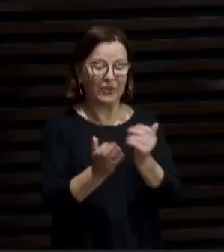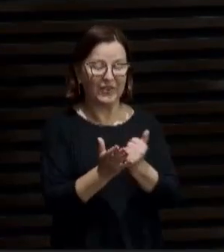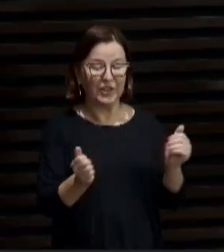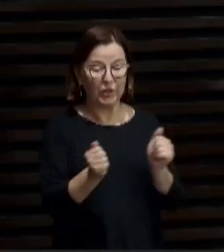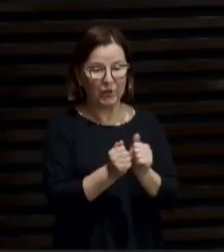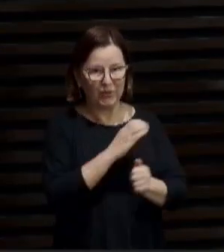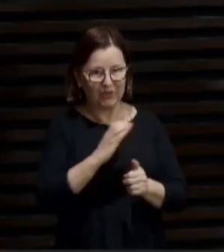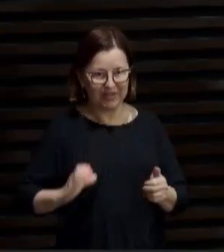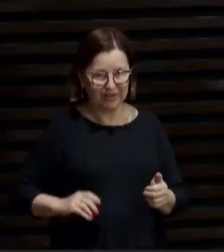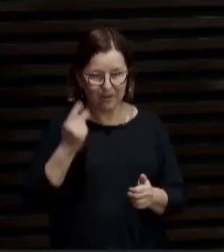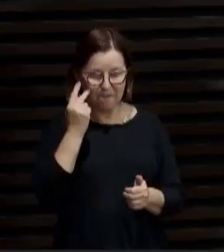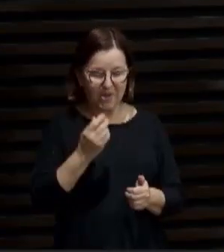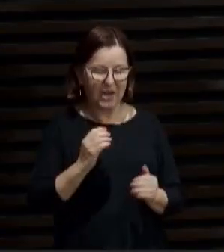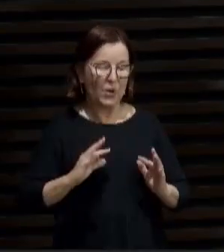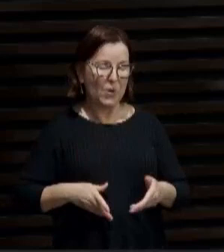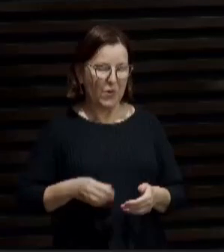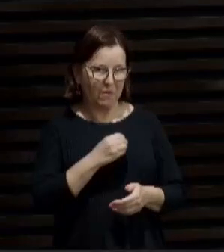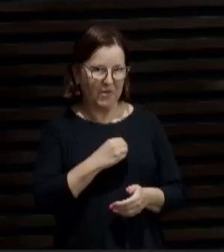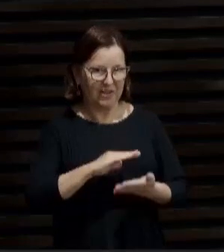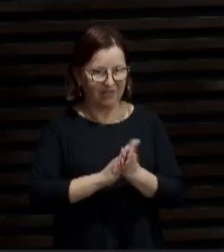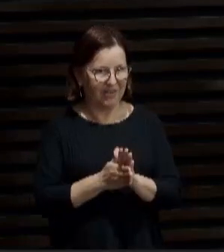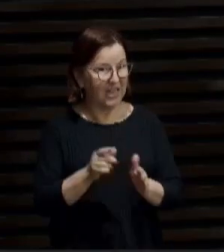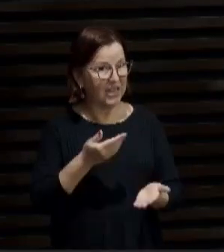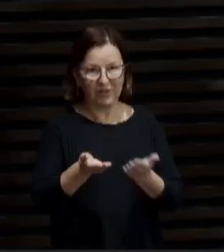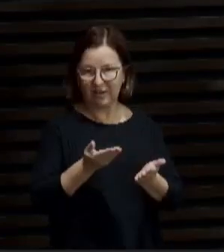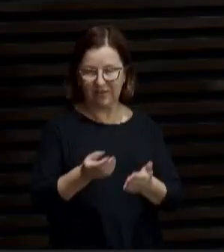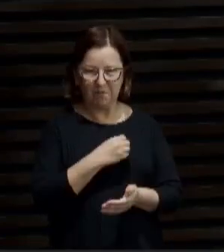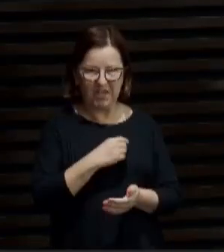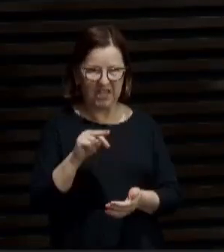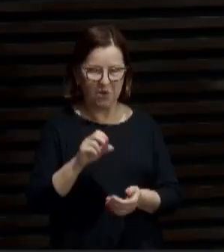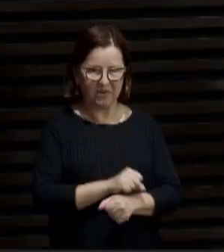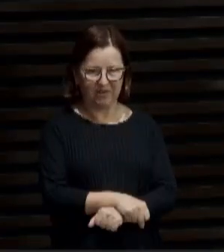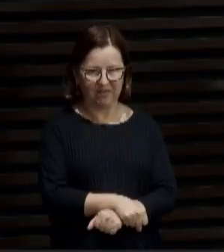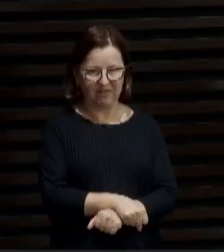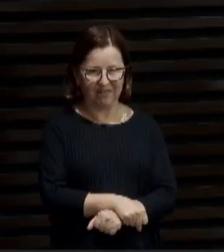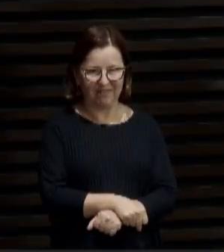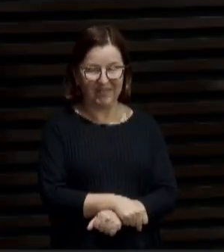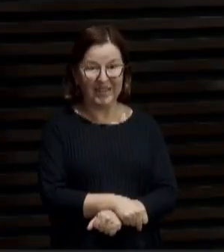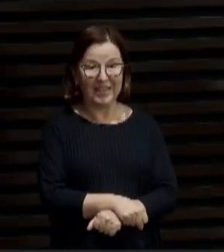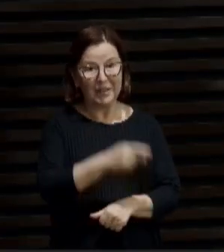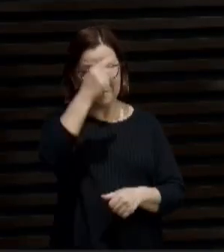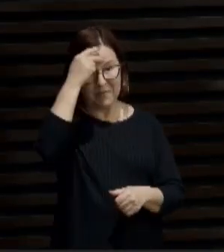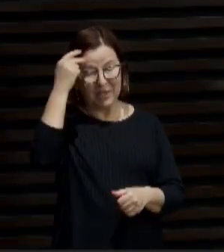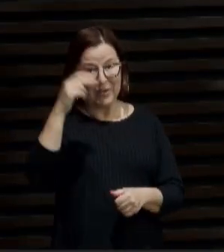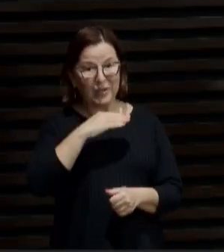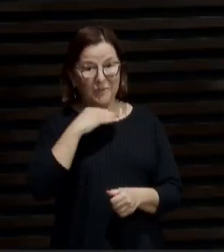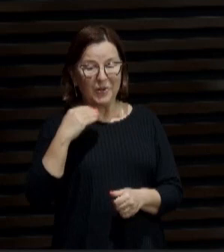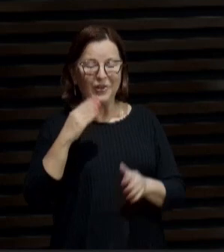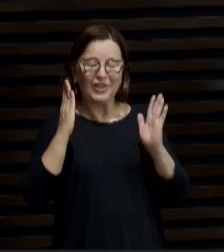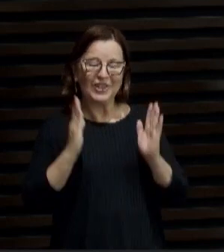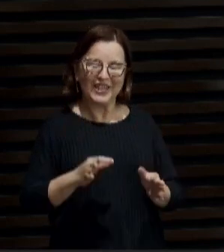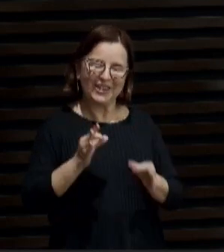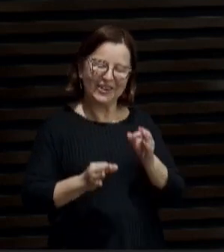corpo do pecado seja destruído, e não sirvamos o pecado como escravos, porquanto quem morreu está justificado do